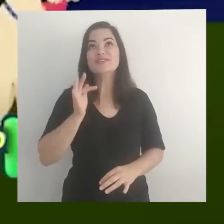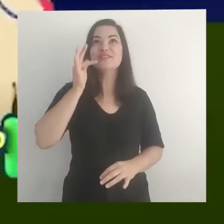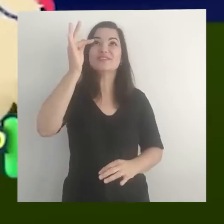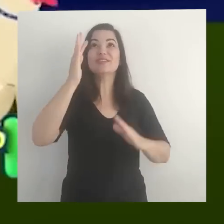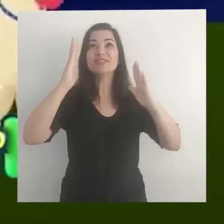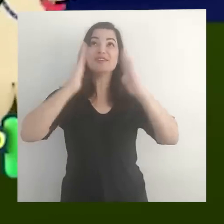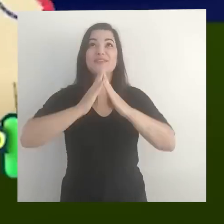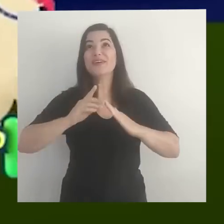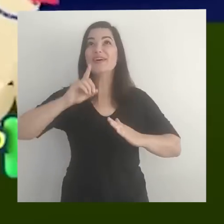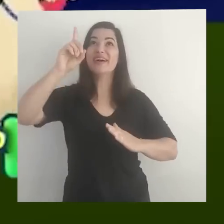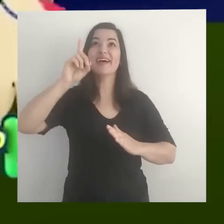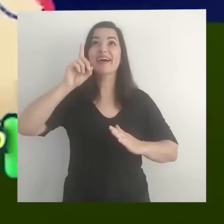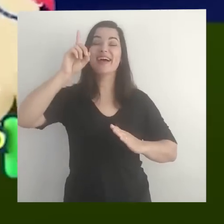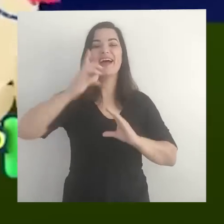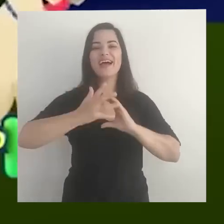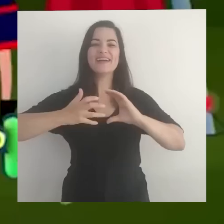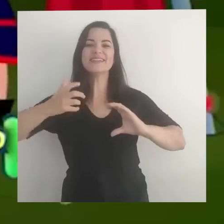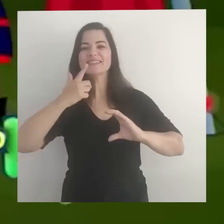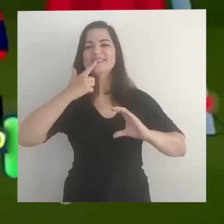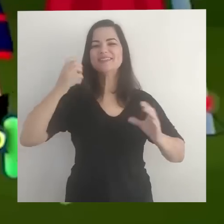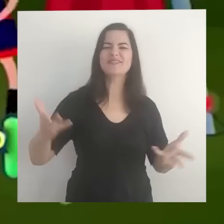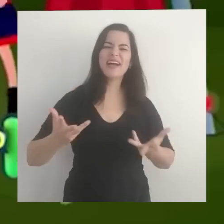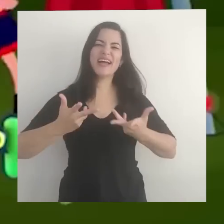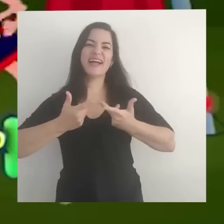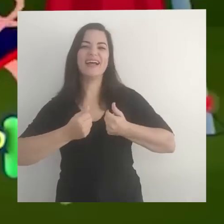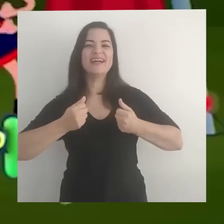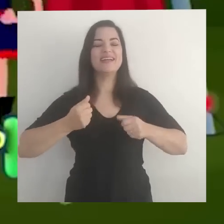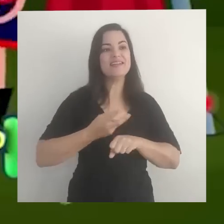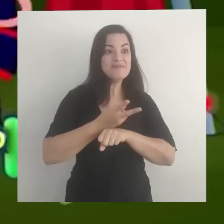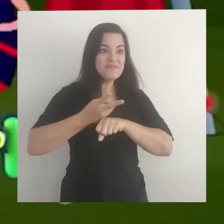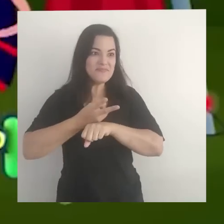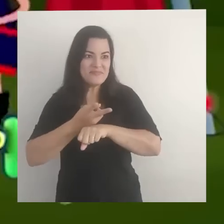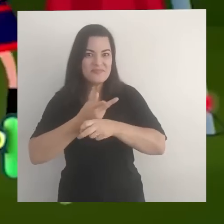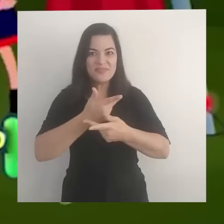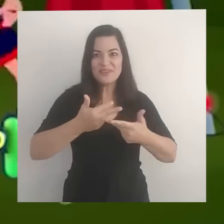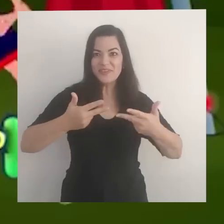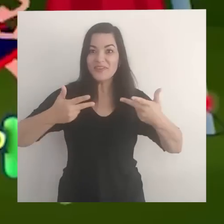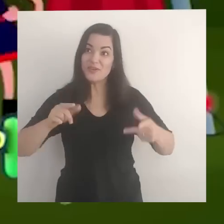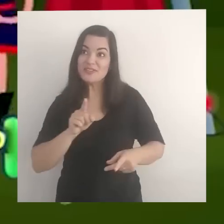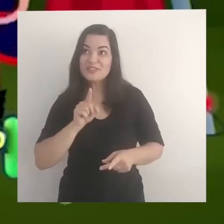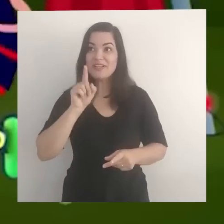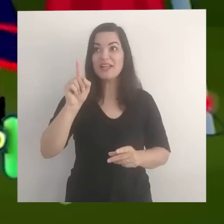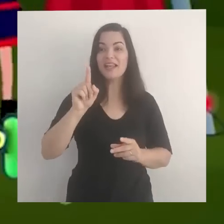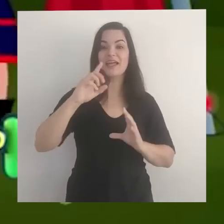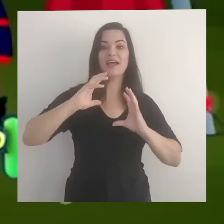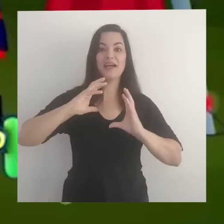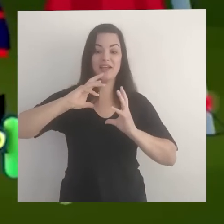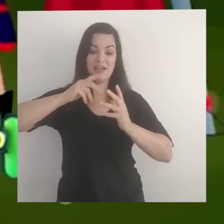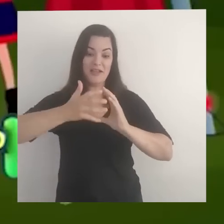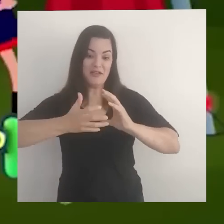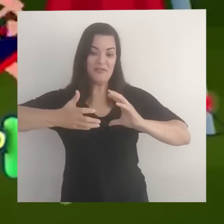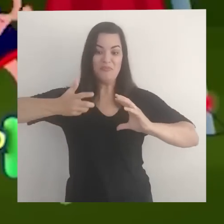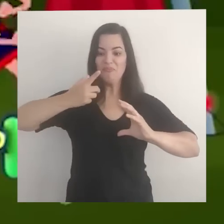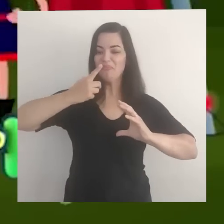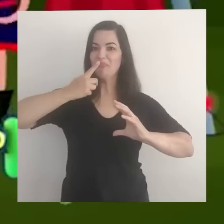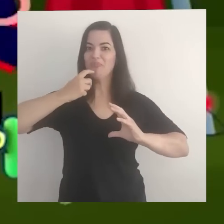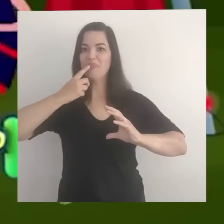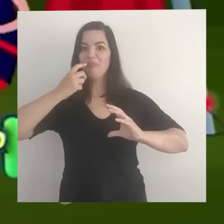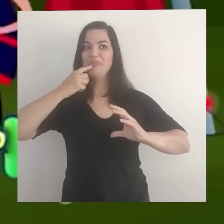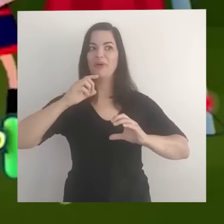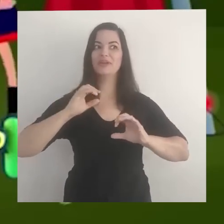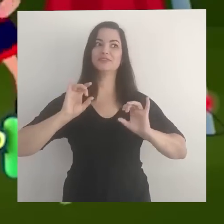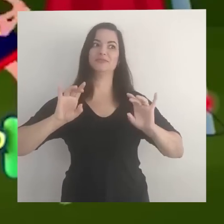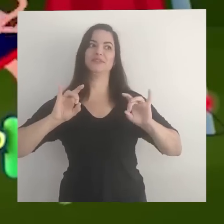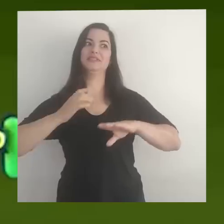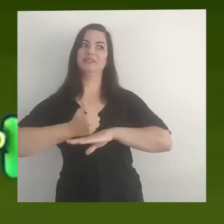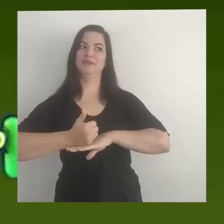ser sensacional. Explorar Marte é missão espacial. Passear em Marte